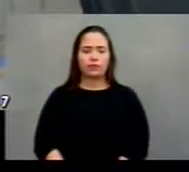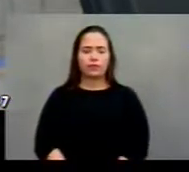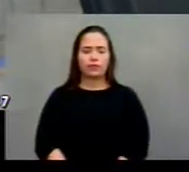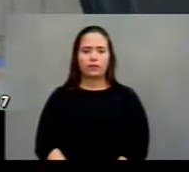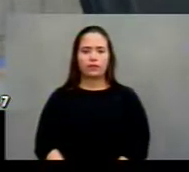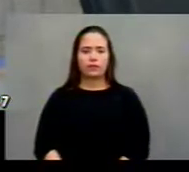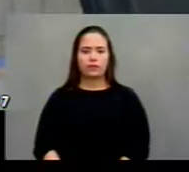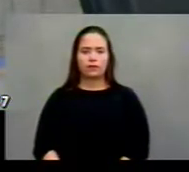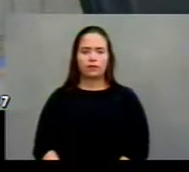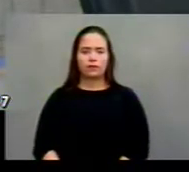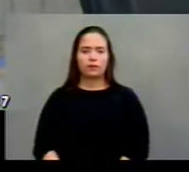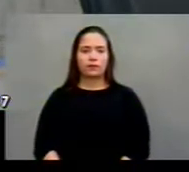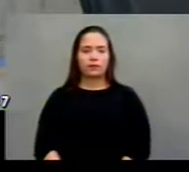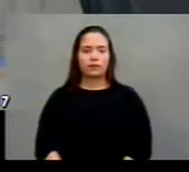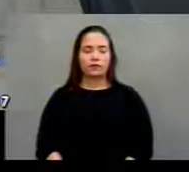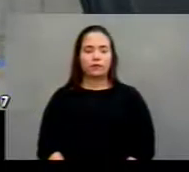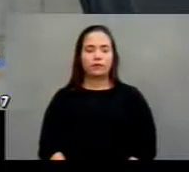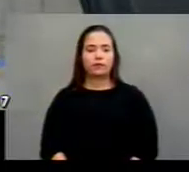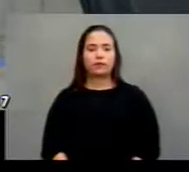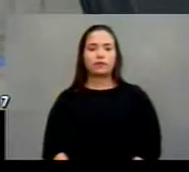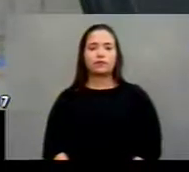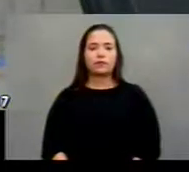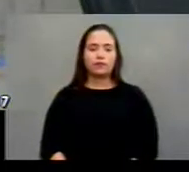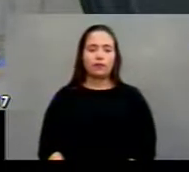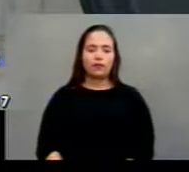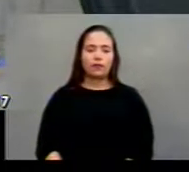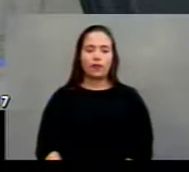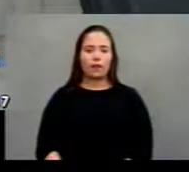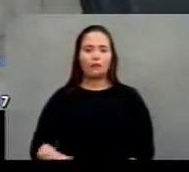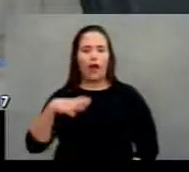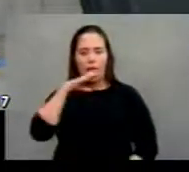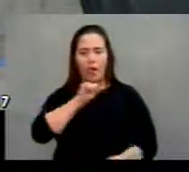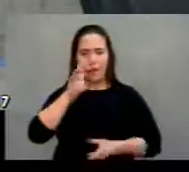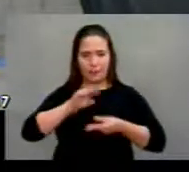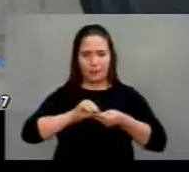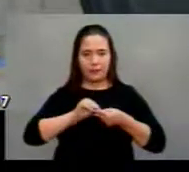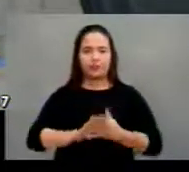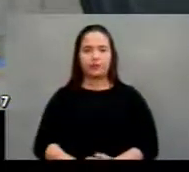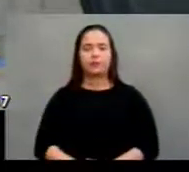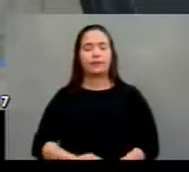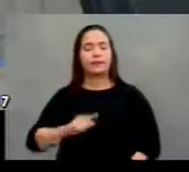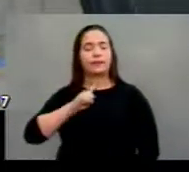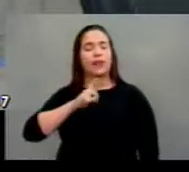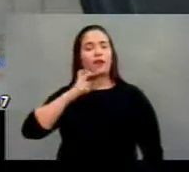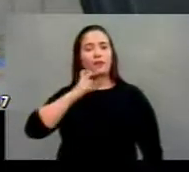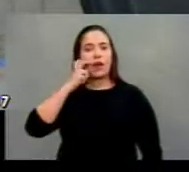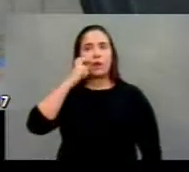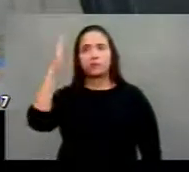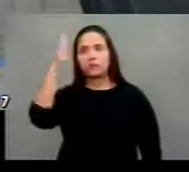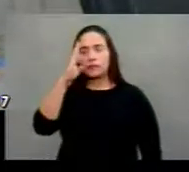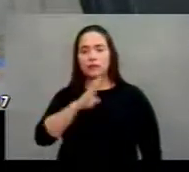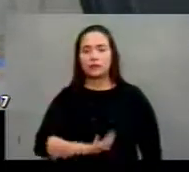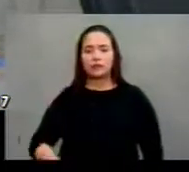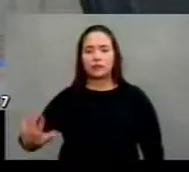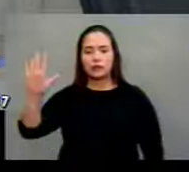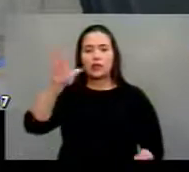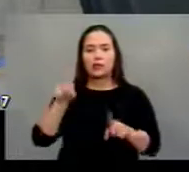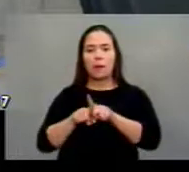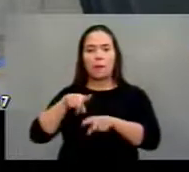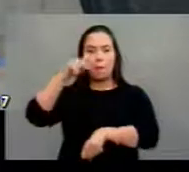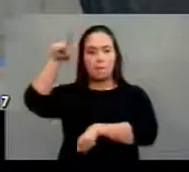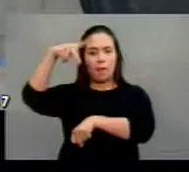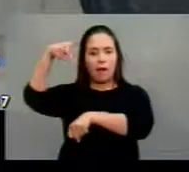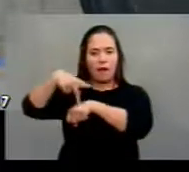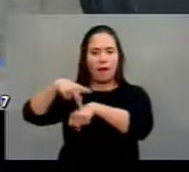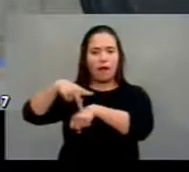Pois não, deputado, para concluir. Me dê aí mais um minutinho para eu concluir. É bem rápido. De tamanha vergonha nacional e